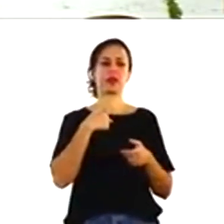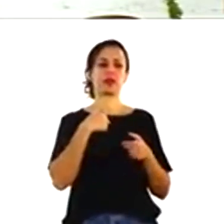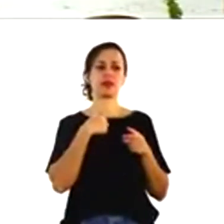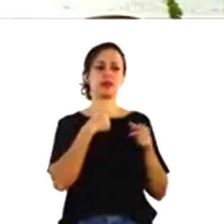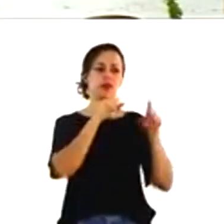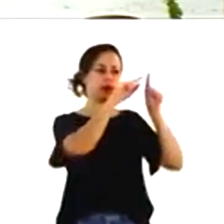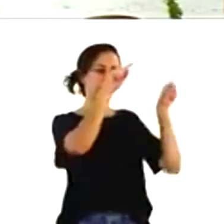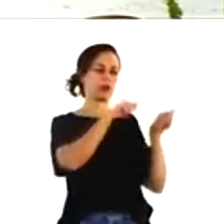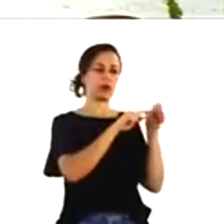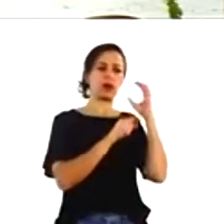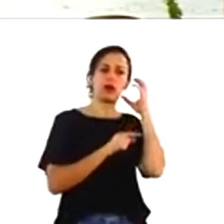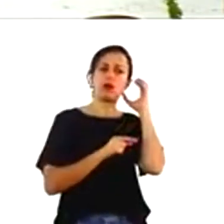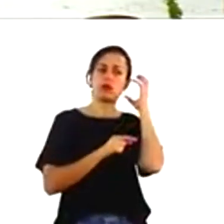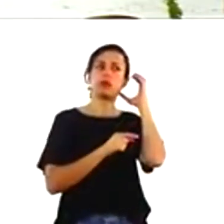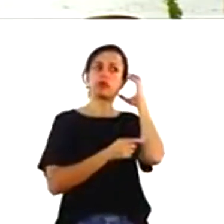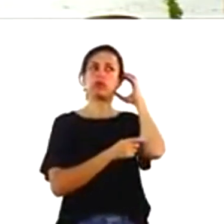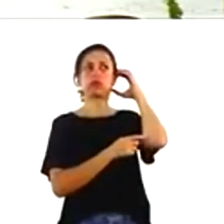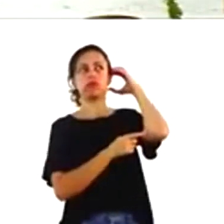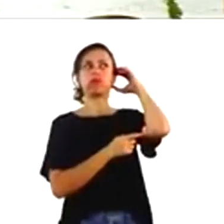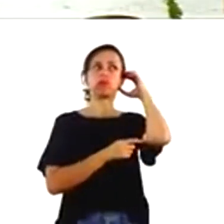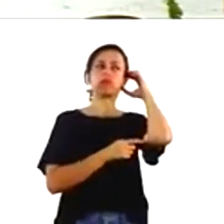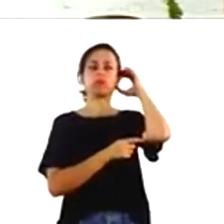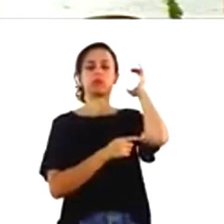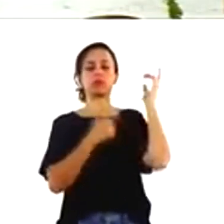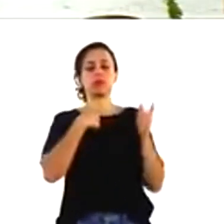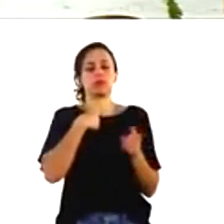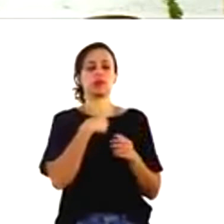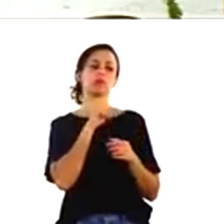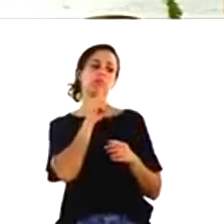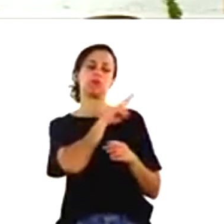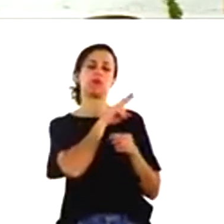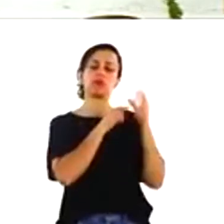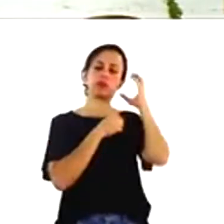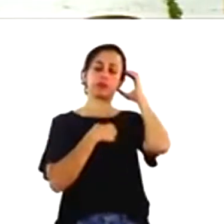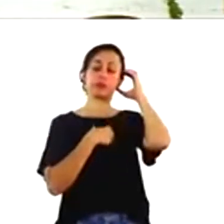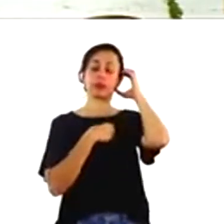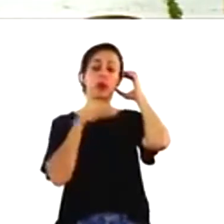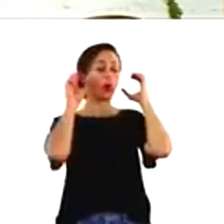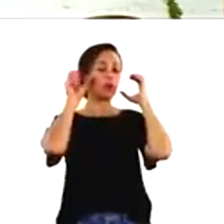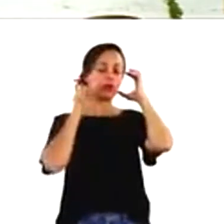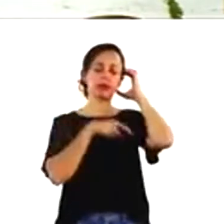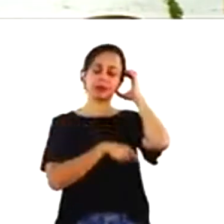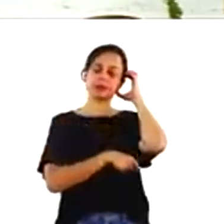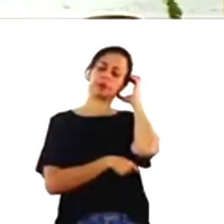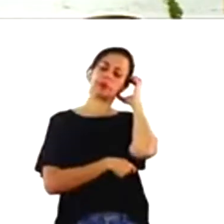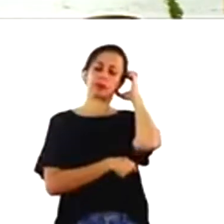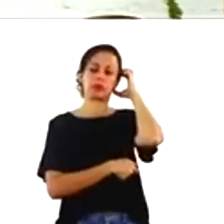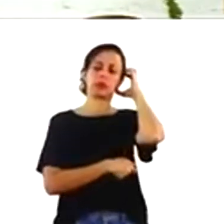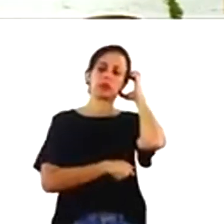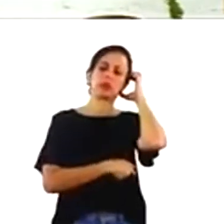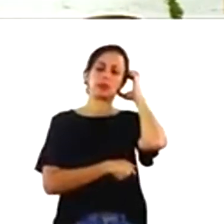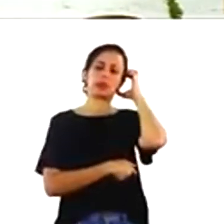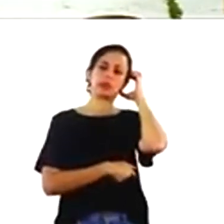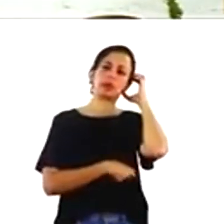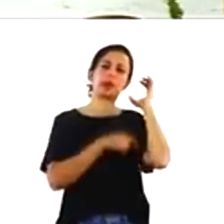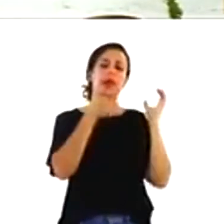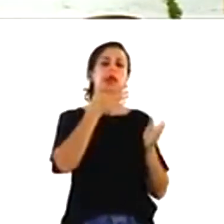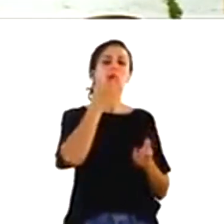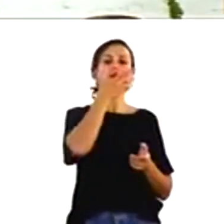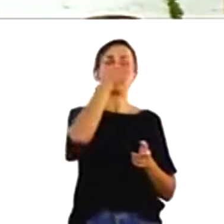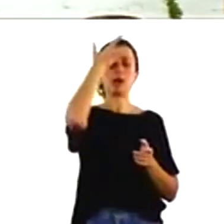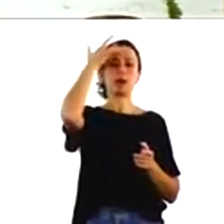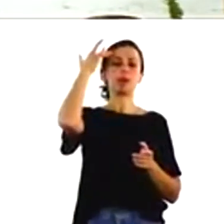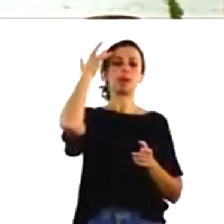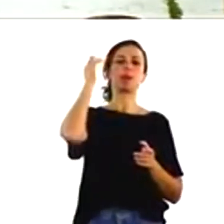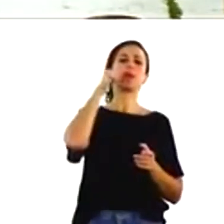uma entrevista de uma cantora no Brasil que eu gosto muito, Mas ela falou o tempo